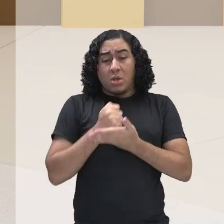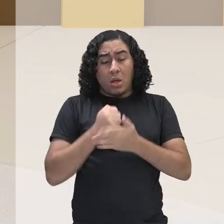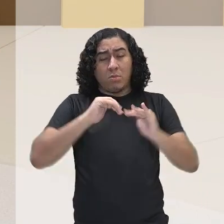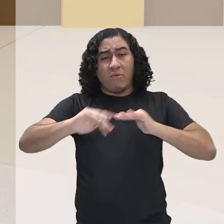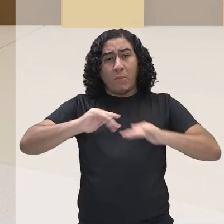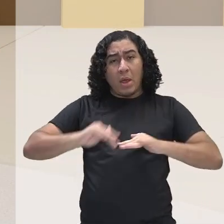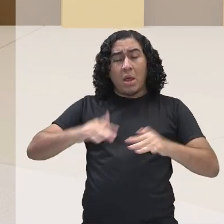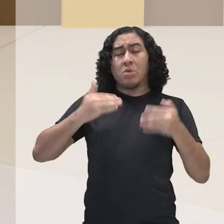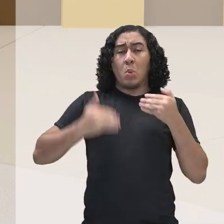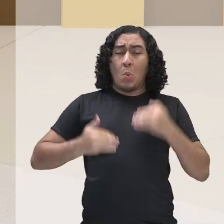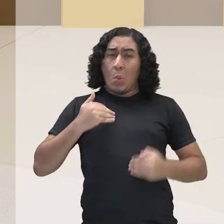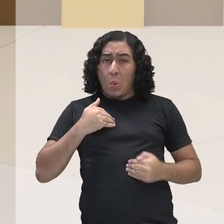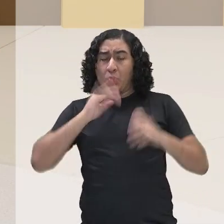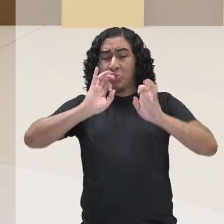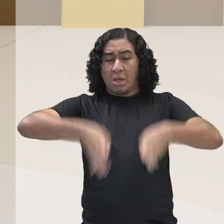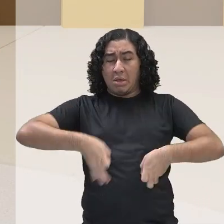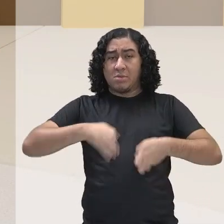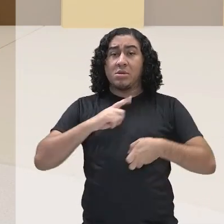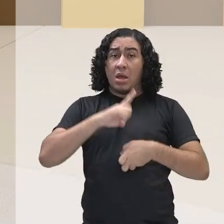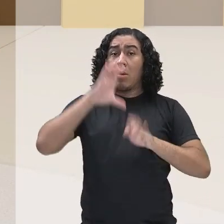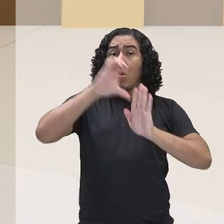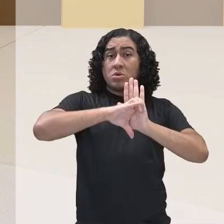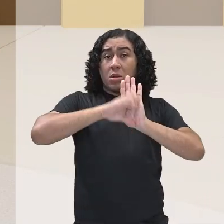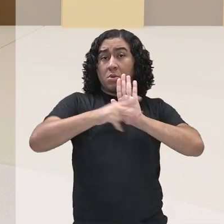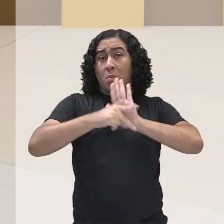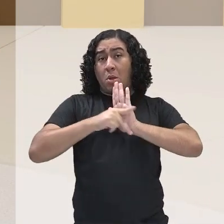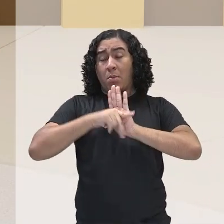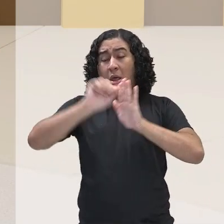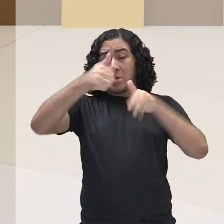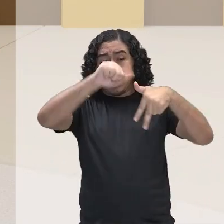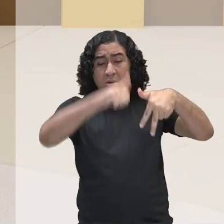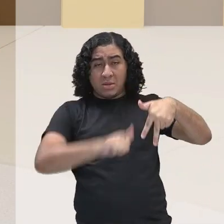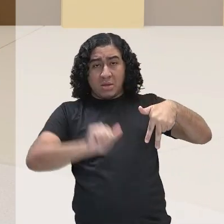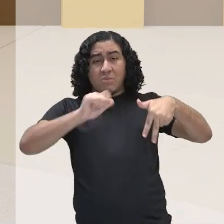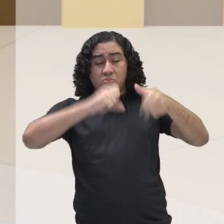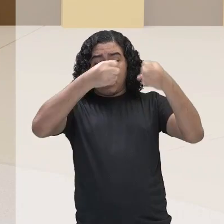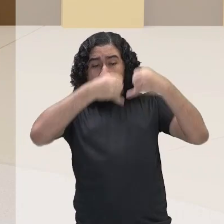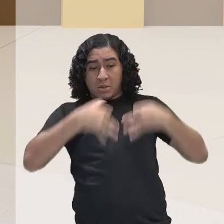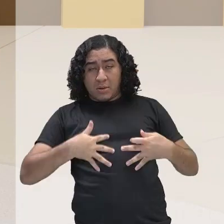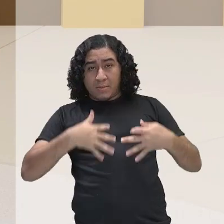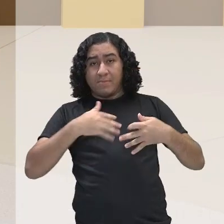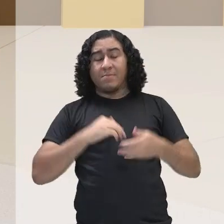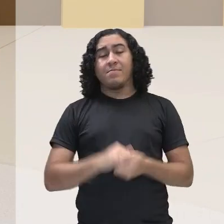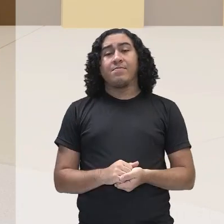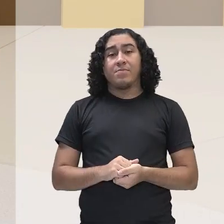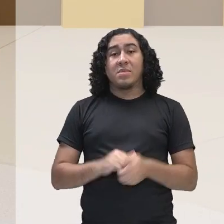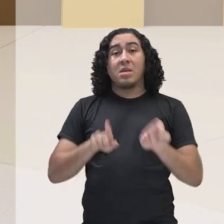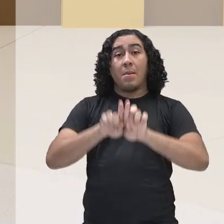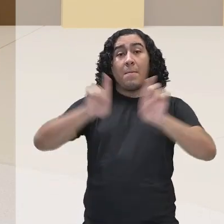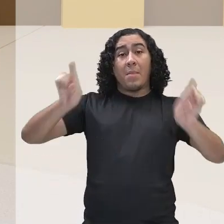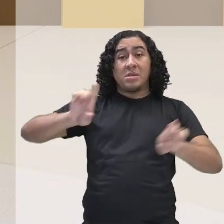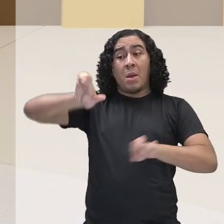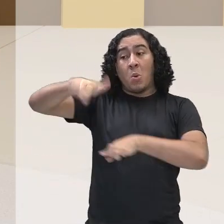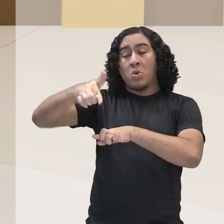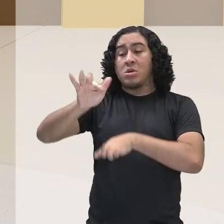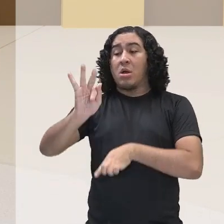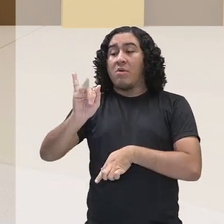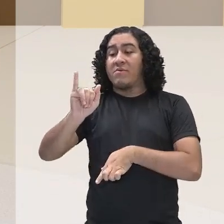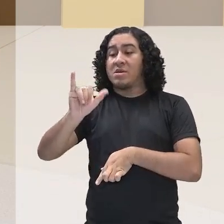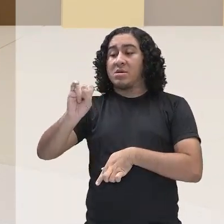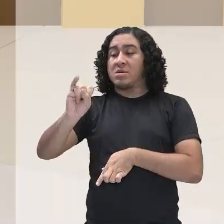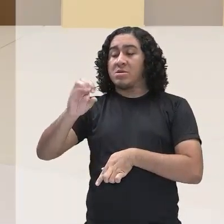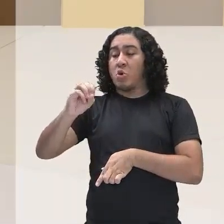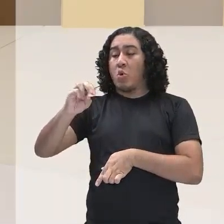realizar movimentos e tudo mais. Tem todo o conceito que a anatomia vai me dar. Mas a fisiologia vai me mostrar como